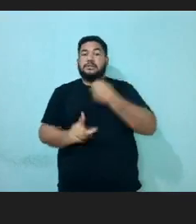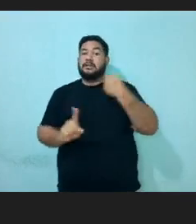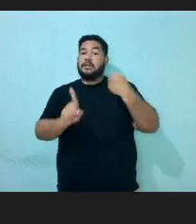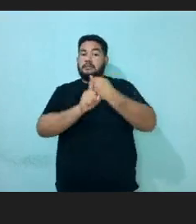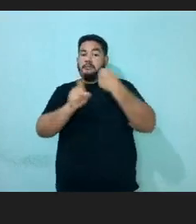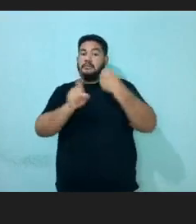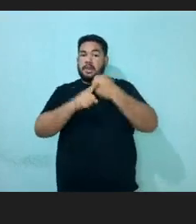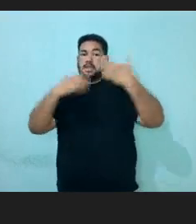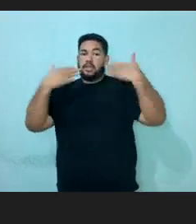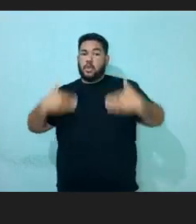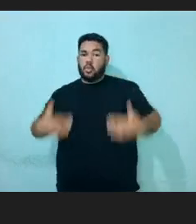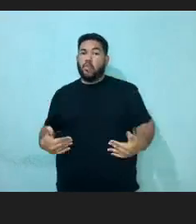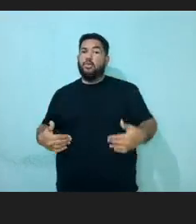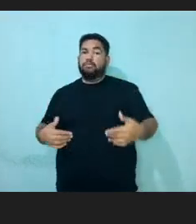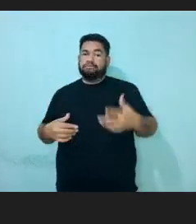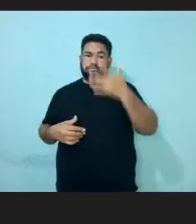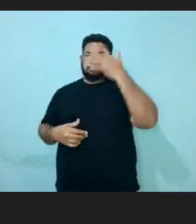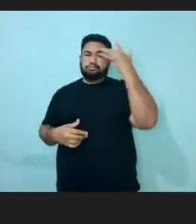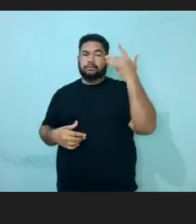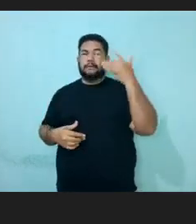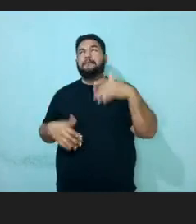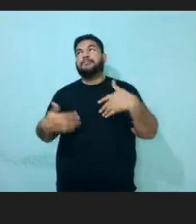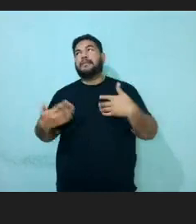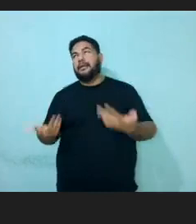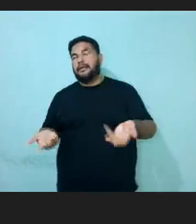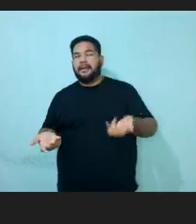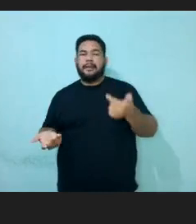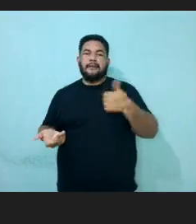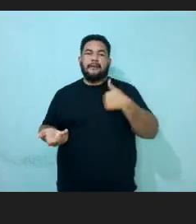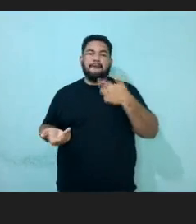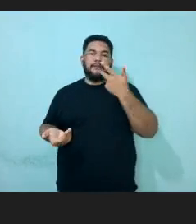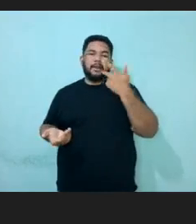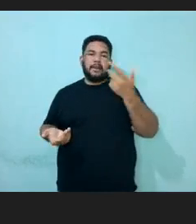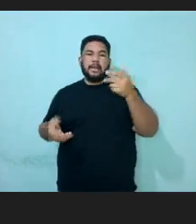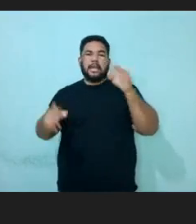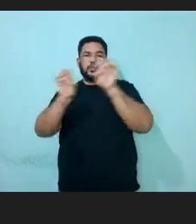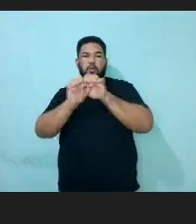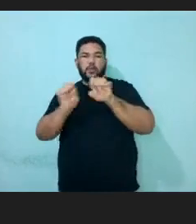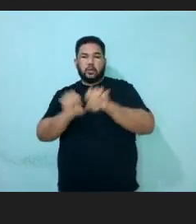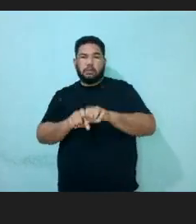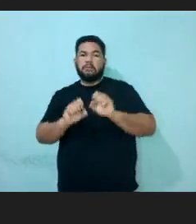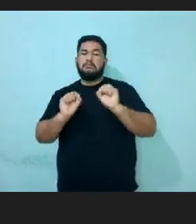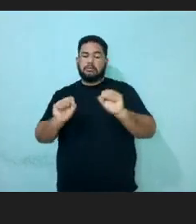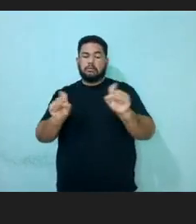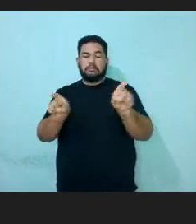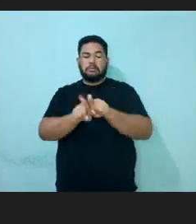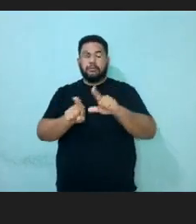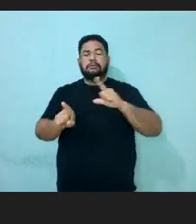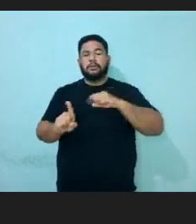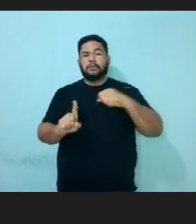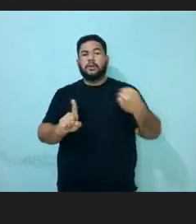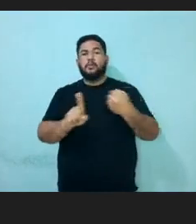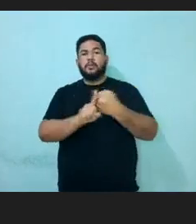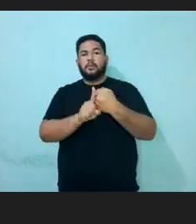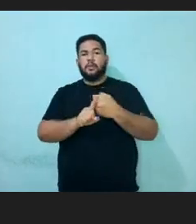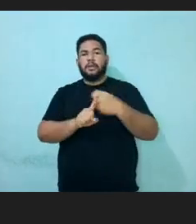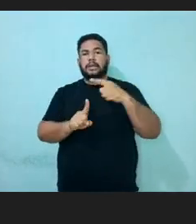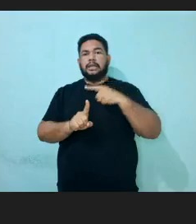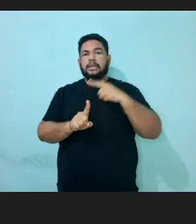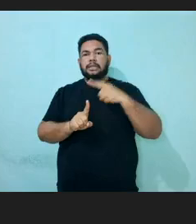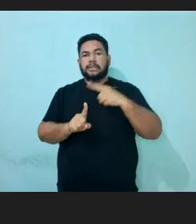biomecânico, tá? Ah, mas é estrutural, mas vai gerar um impacto biomecânico, porque você gera tensão física, gera